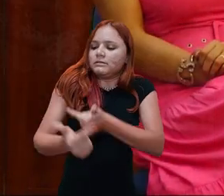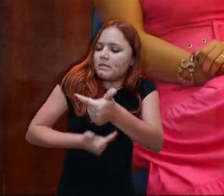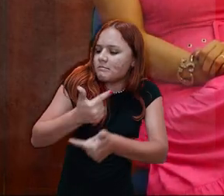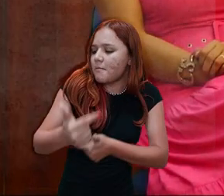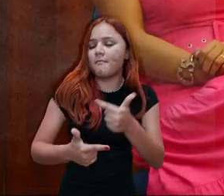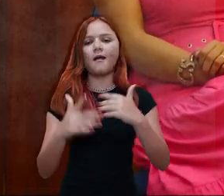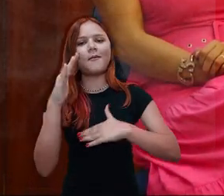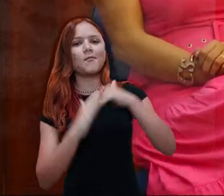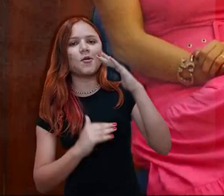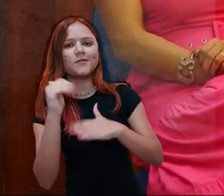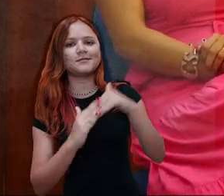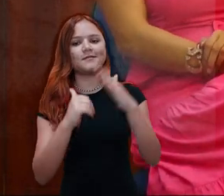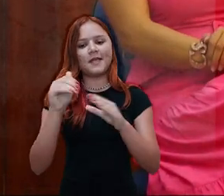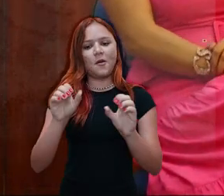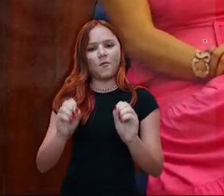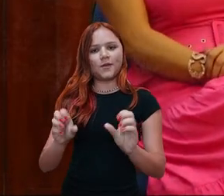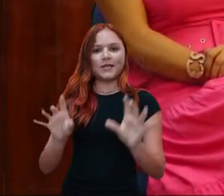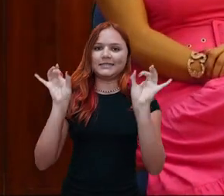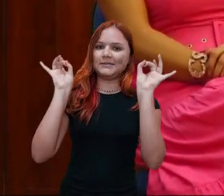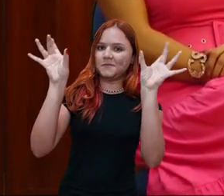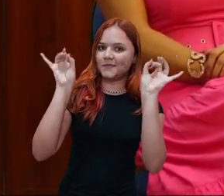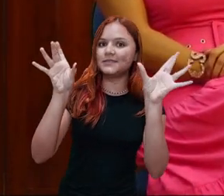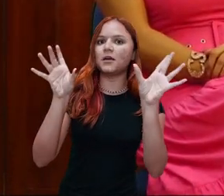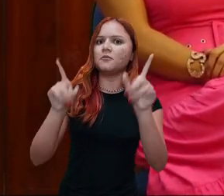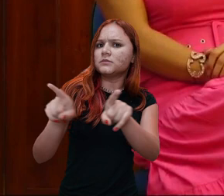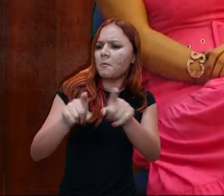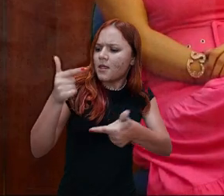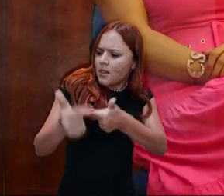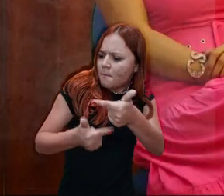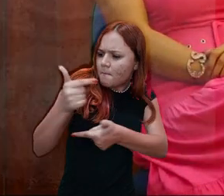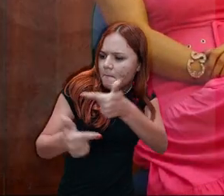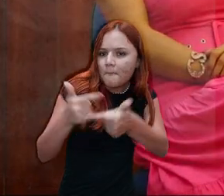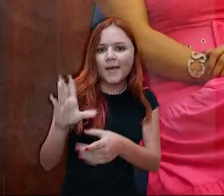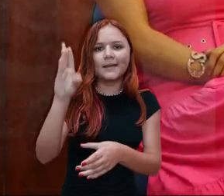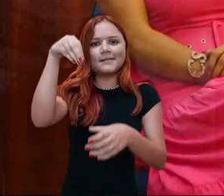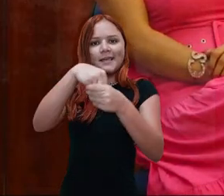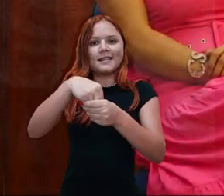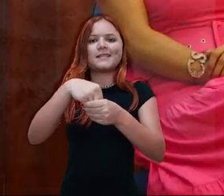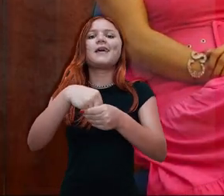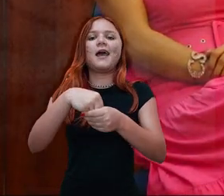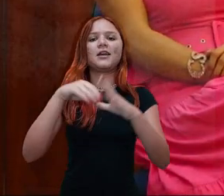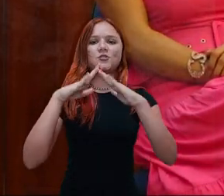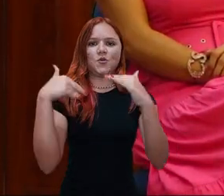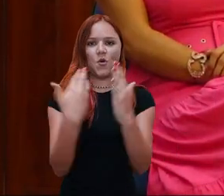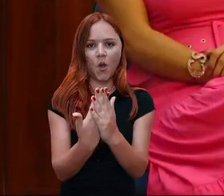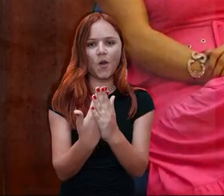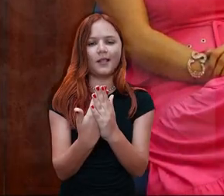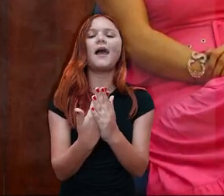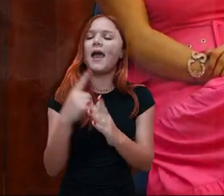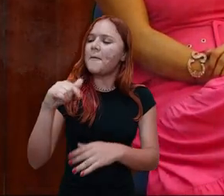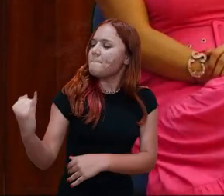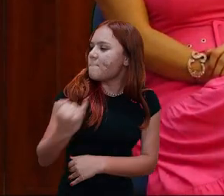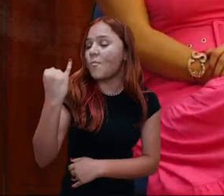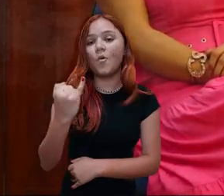questões de educação especial. Alguém que atua de fato, que está no chão da sala de aula e está conhecendo